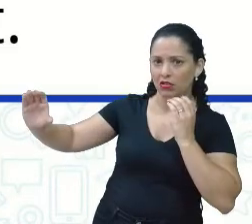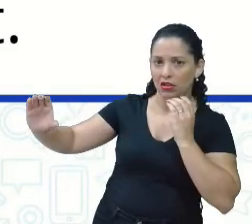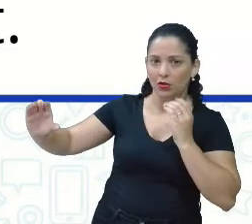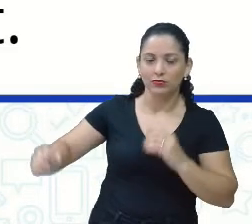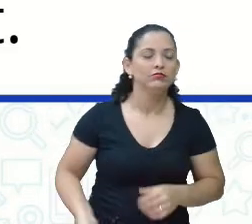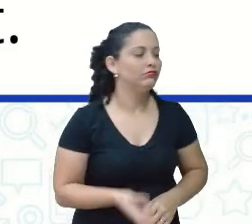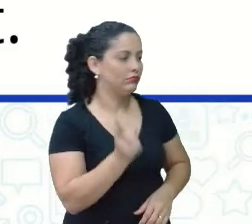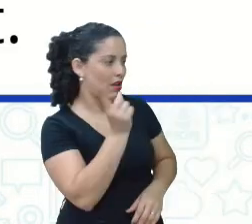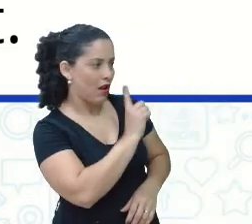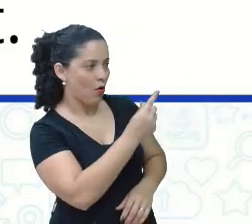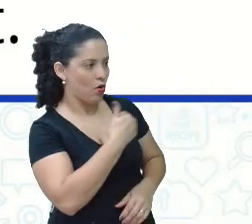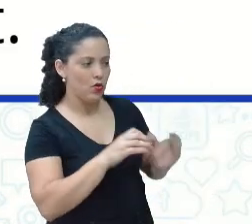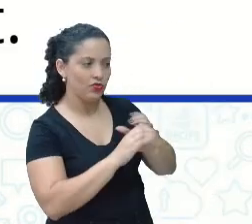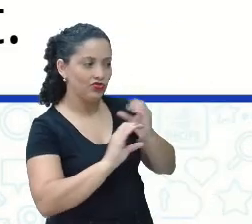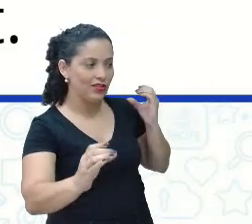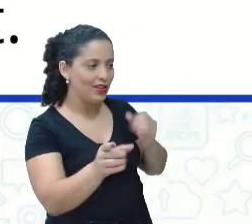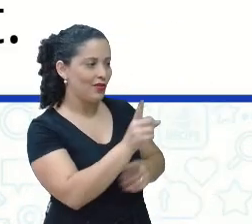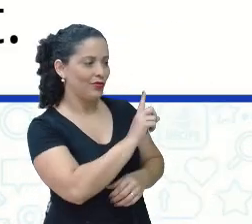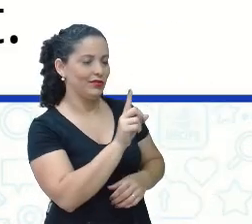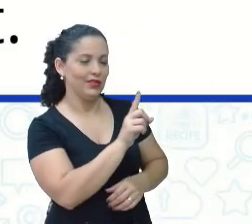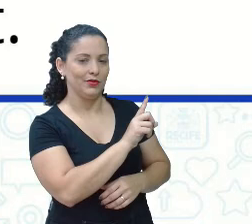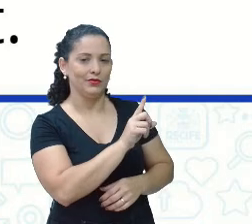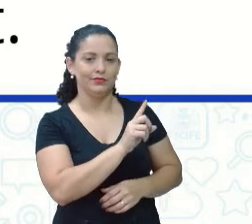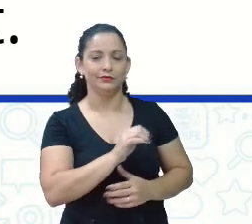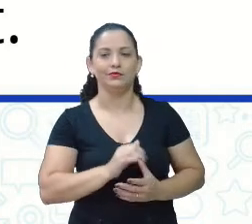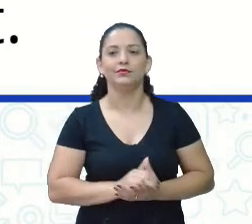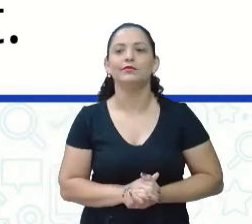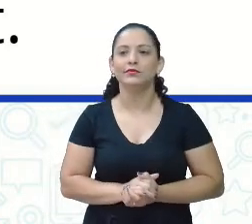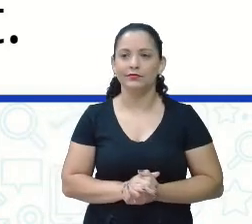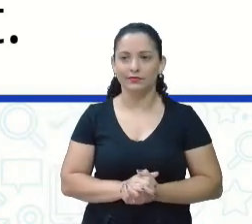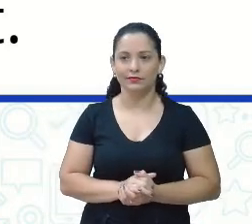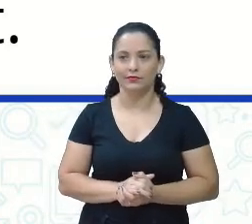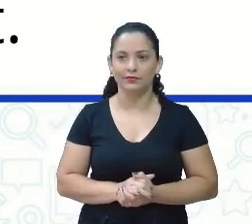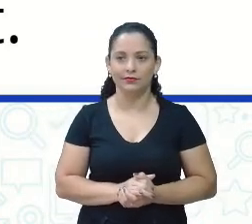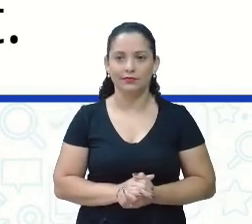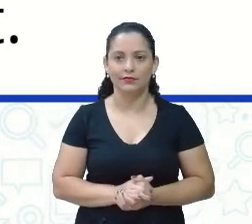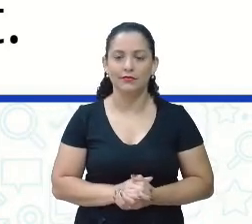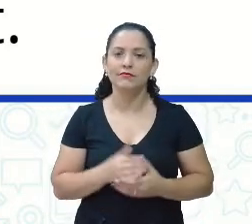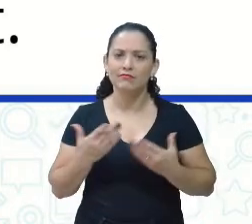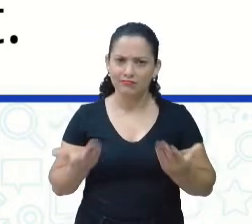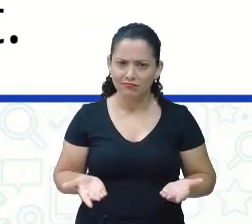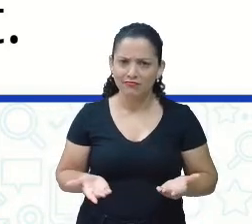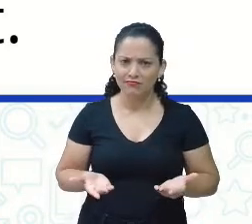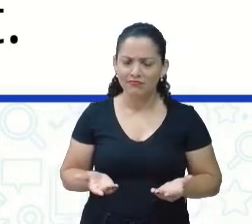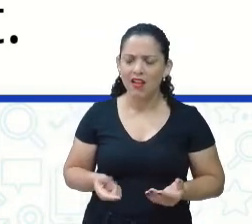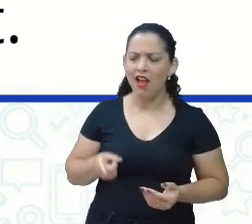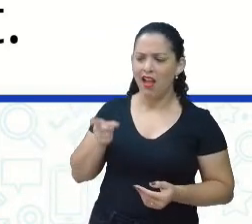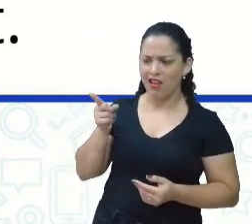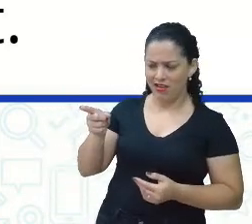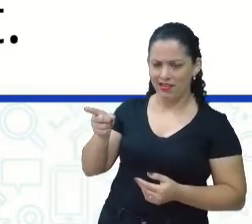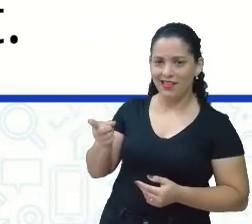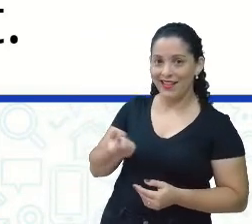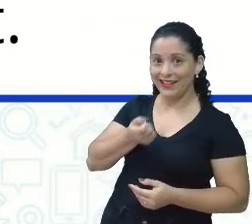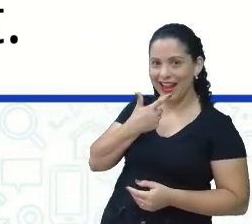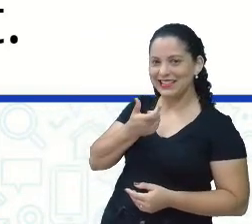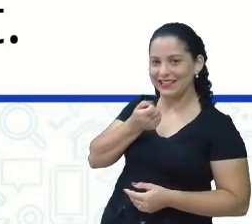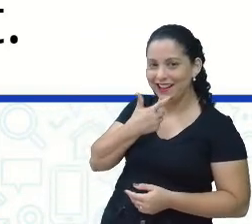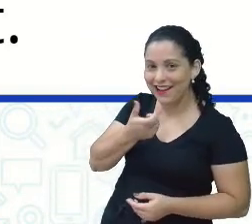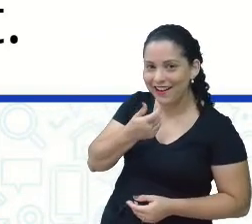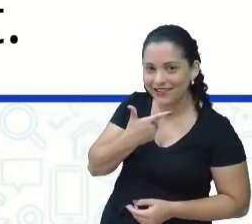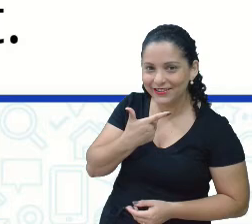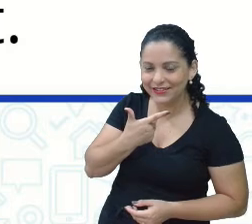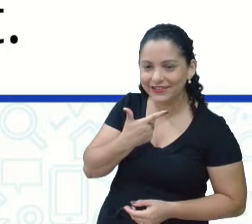tá? Então veja só. Is he a funny person? Ele é uma pessoa engraçada? Repare aí